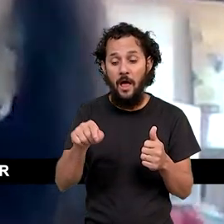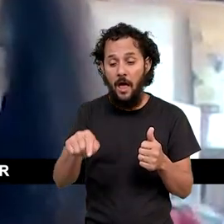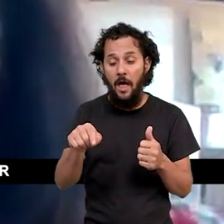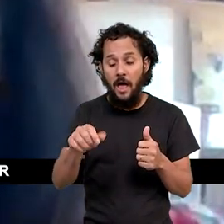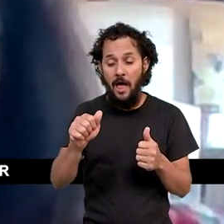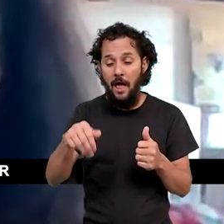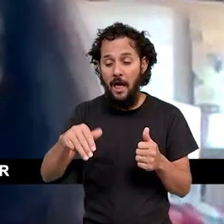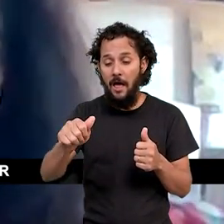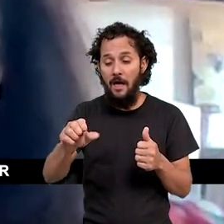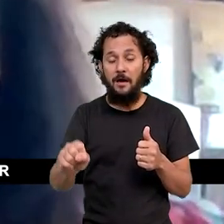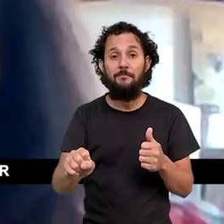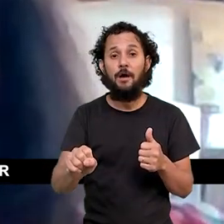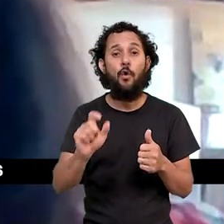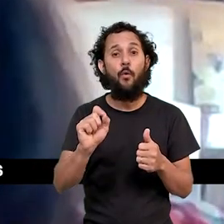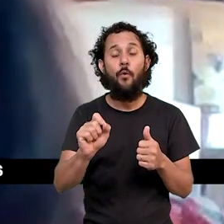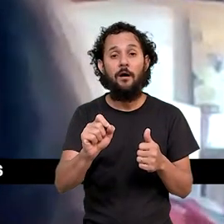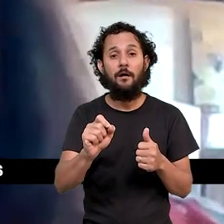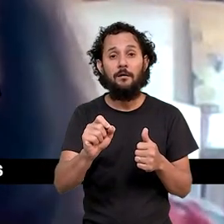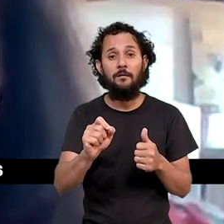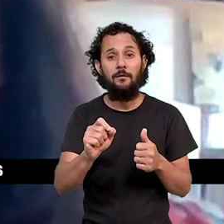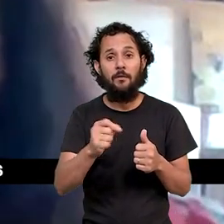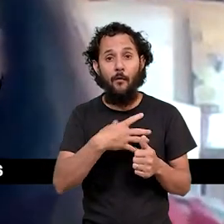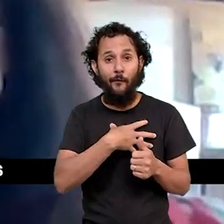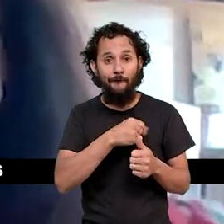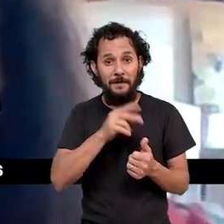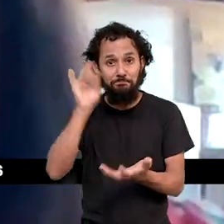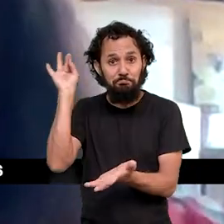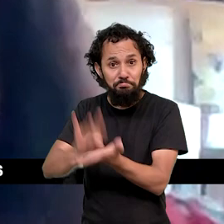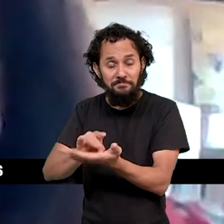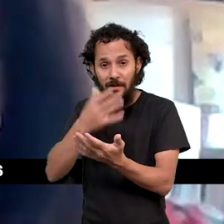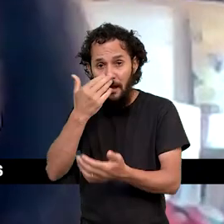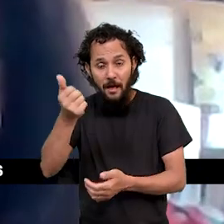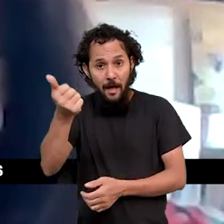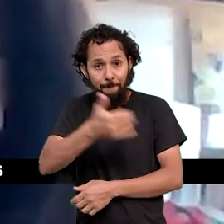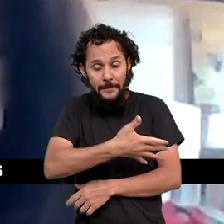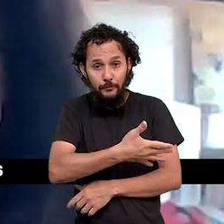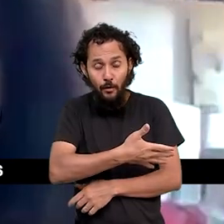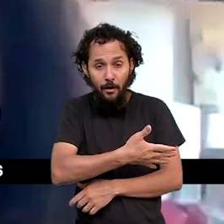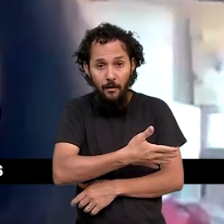elas acabam por abandonar os seus filhos,